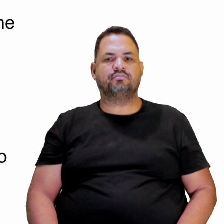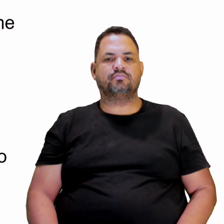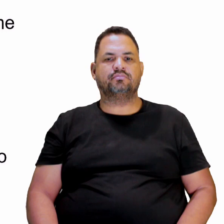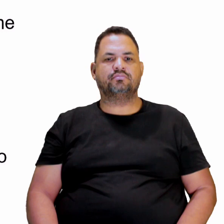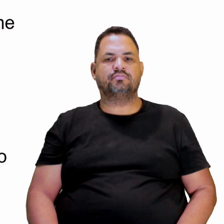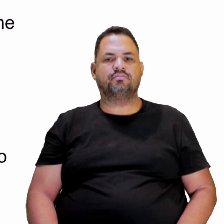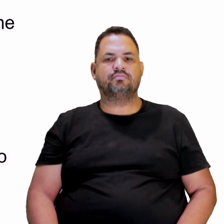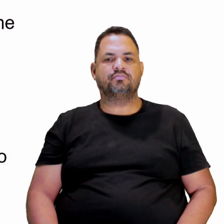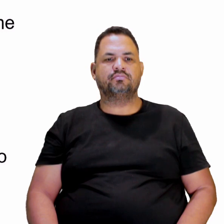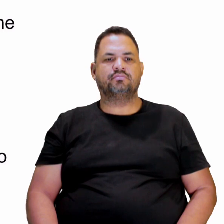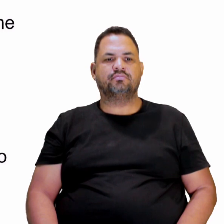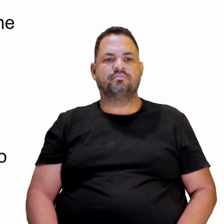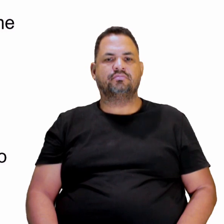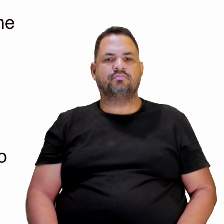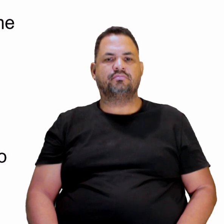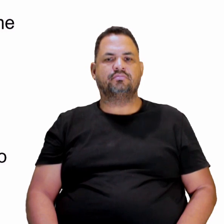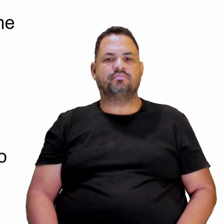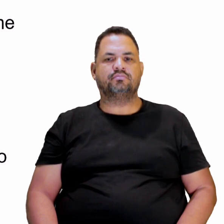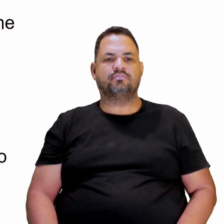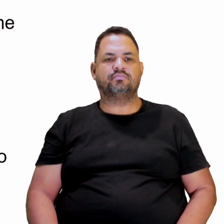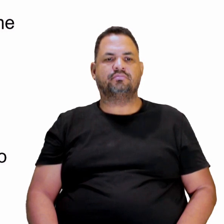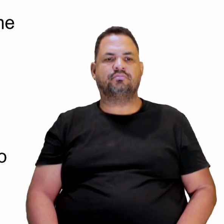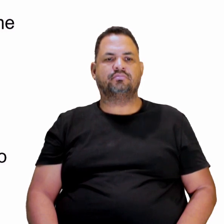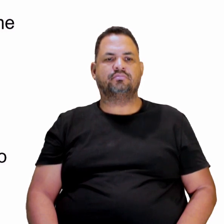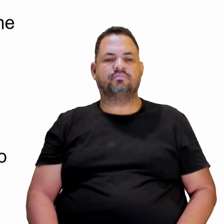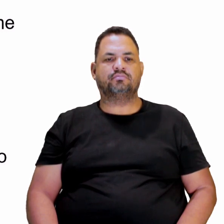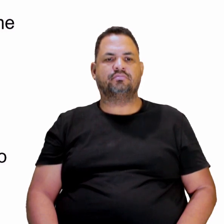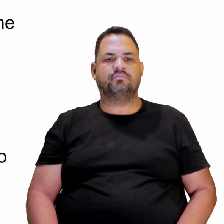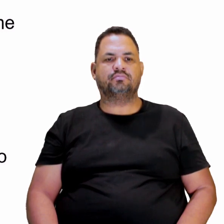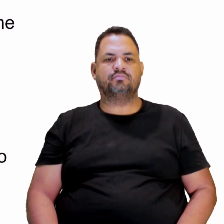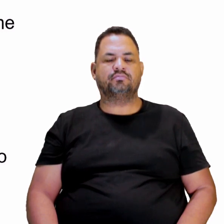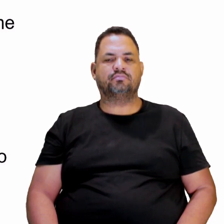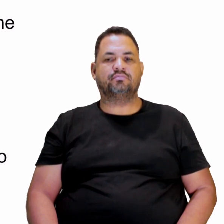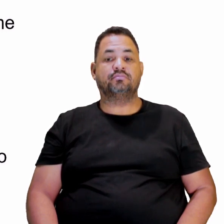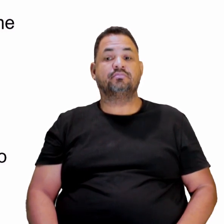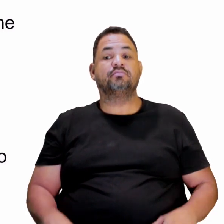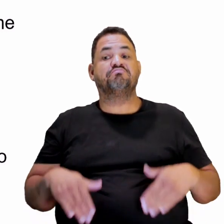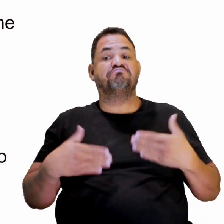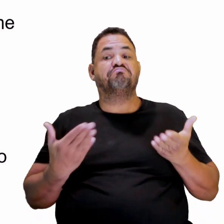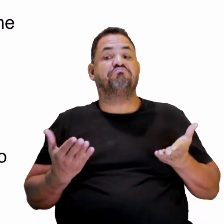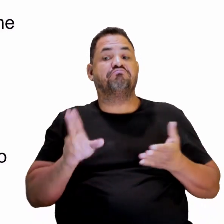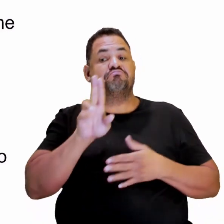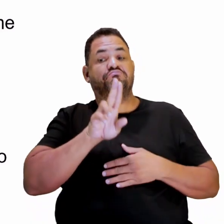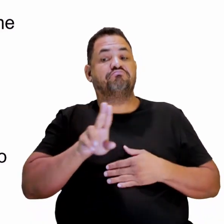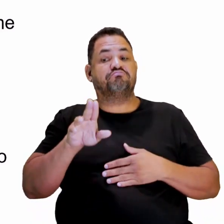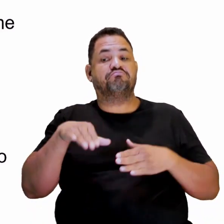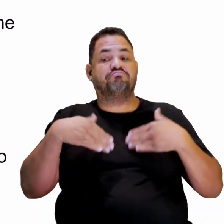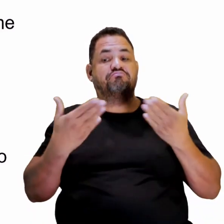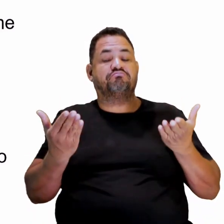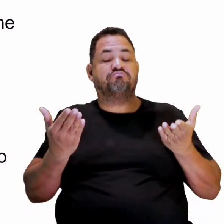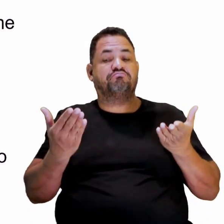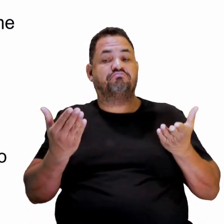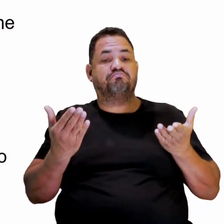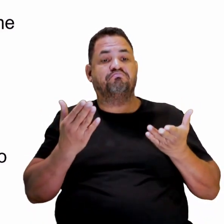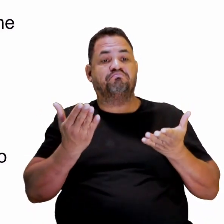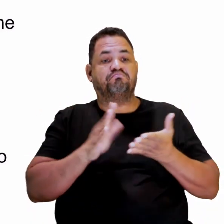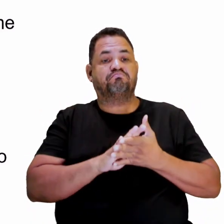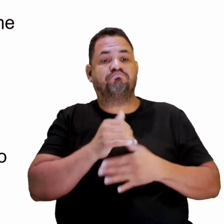whom, whose, which we sent you? E aí? Qual será que